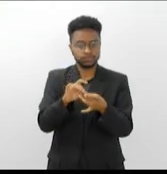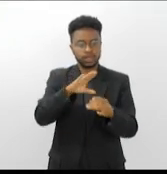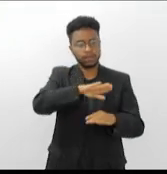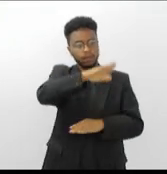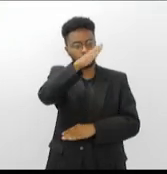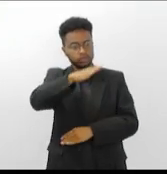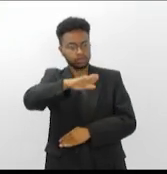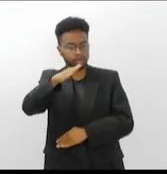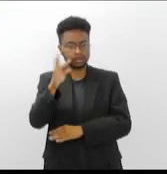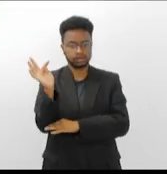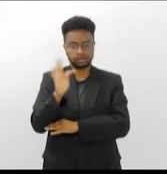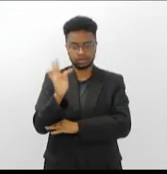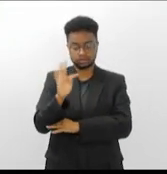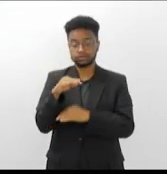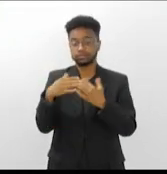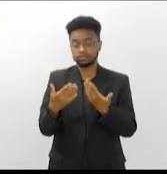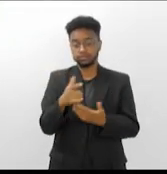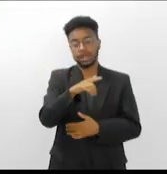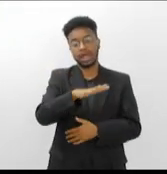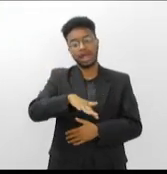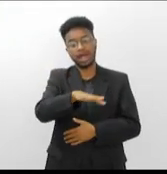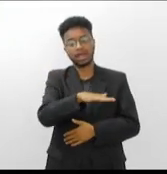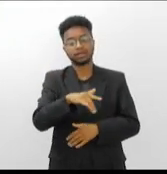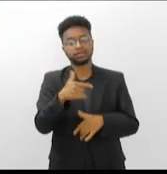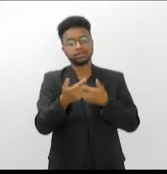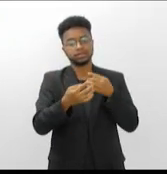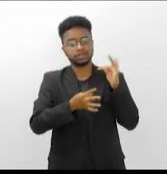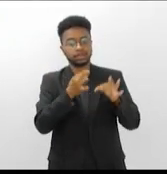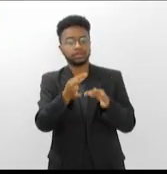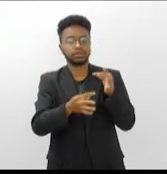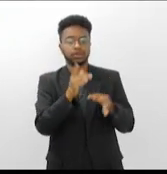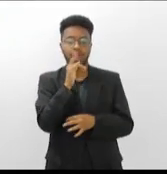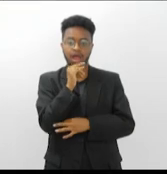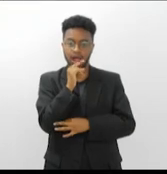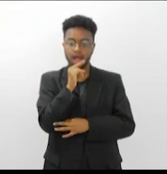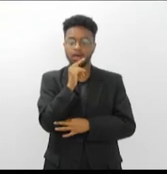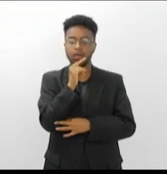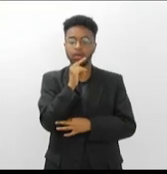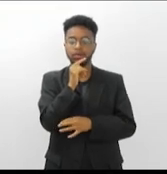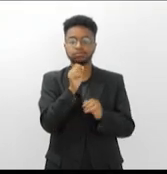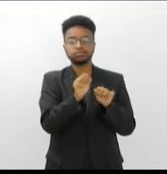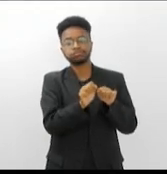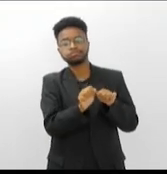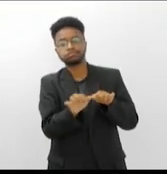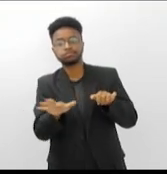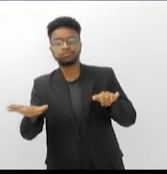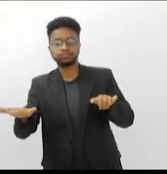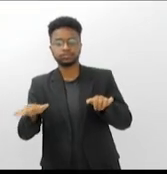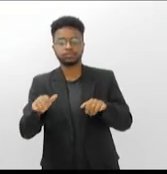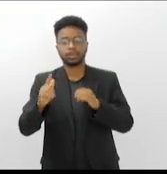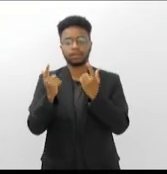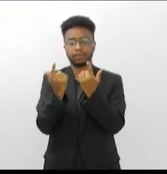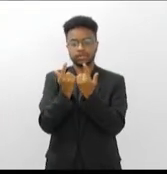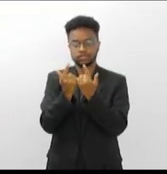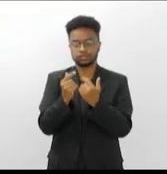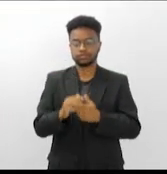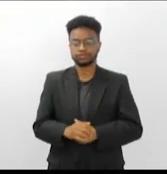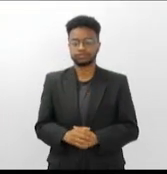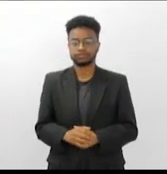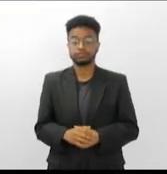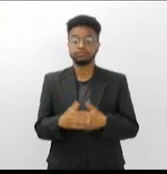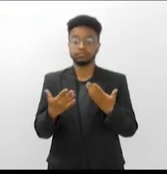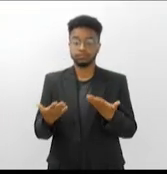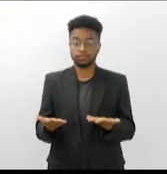na estação de tratamento de água de Magé seria tratada a água para o centro de Magé. E ali